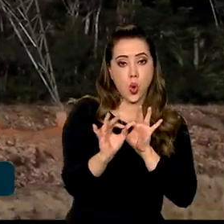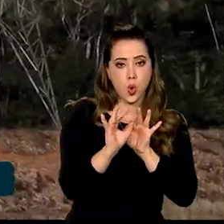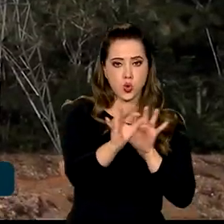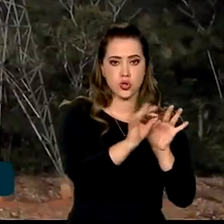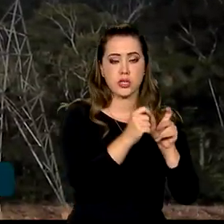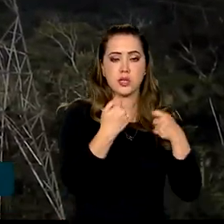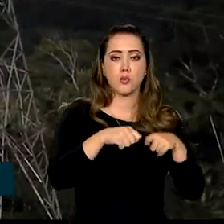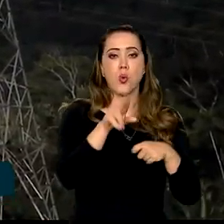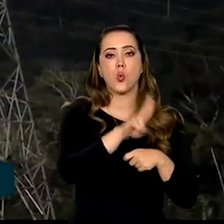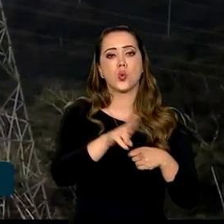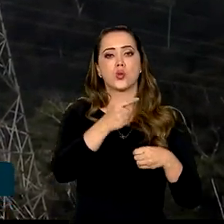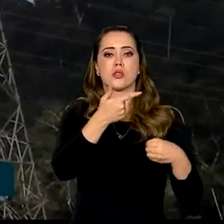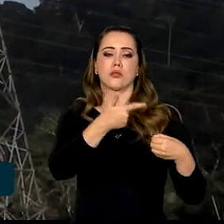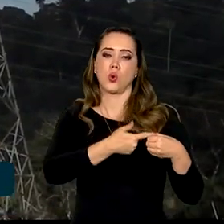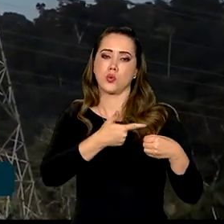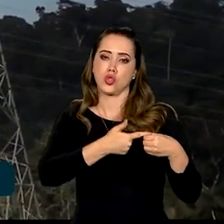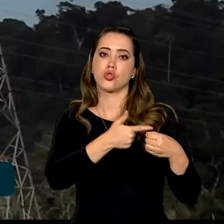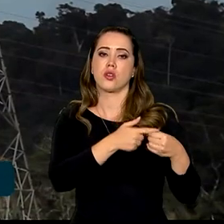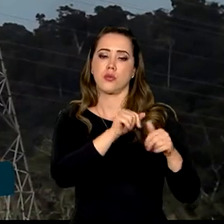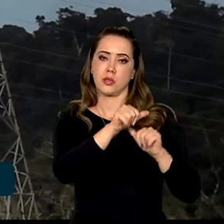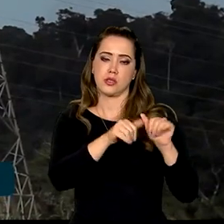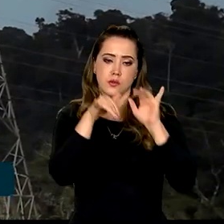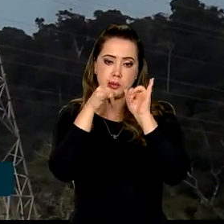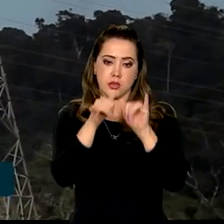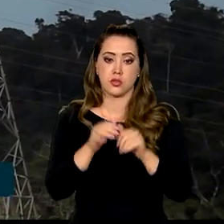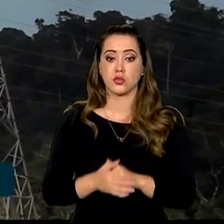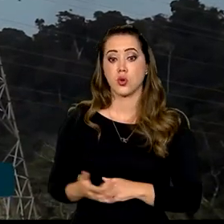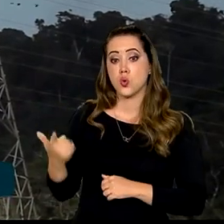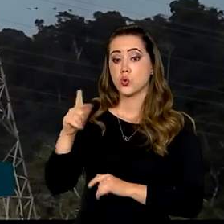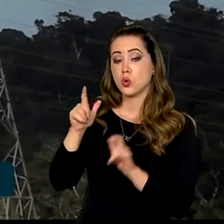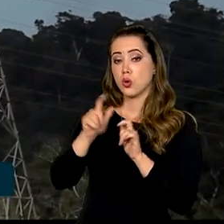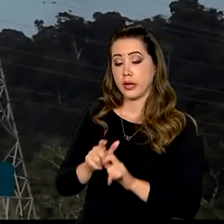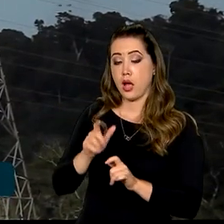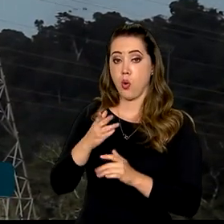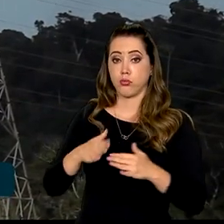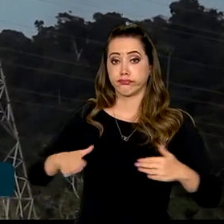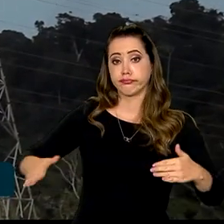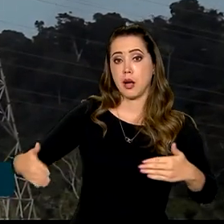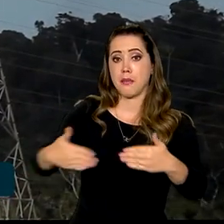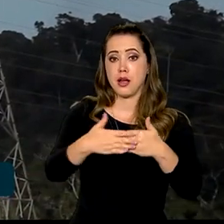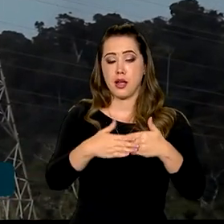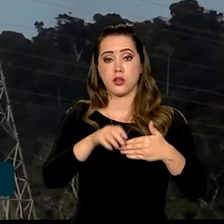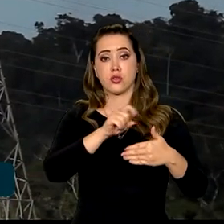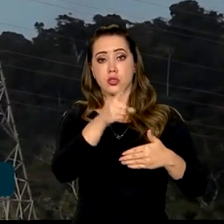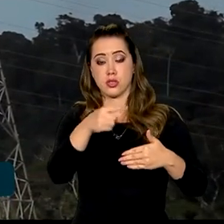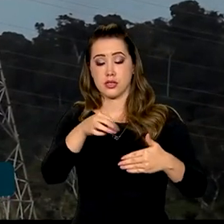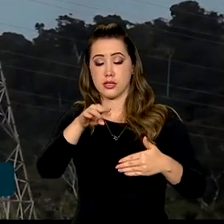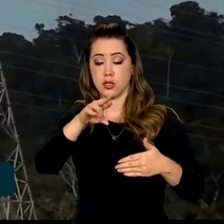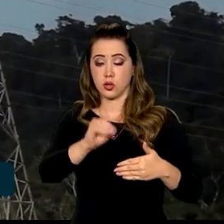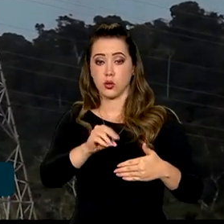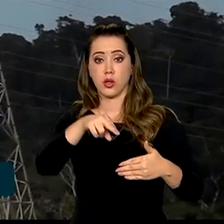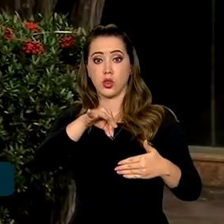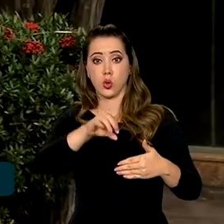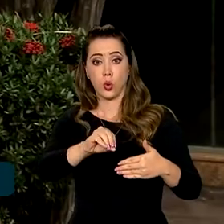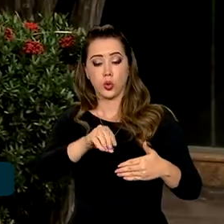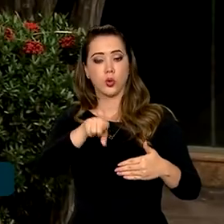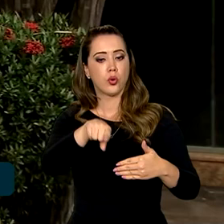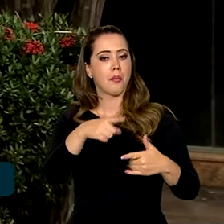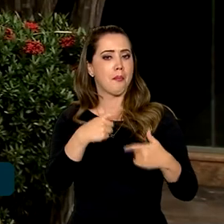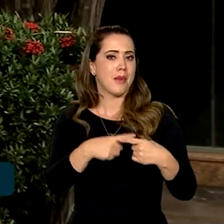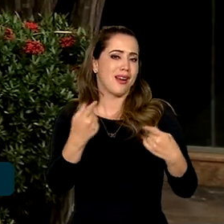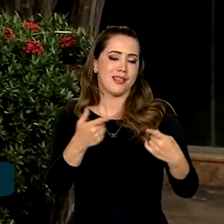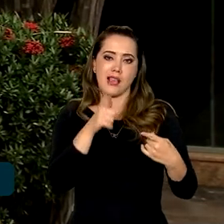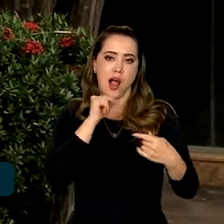é com a barragem de Santo Antônio, no Rio Madeira. Por conta da estiagem, ela não está produzindo energia.